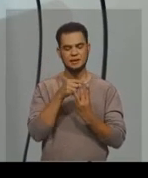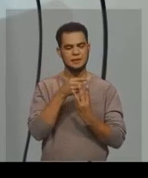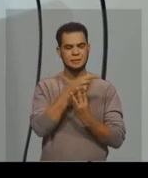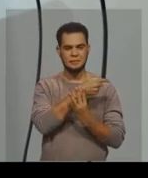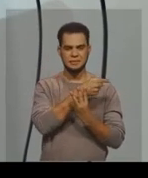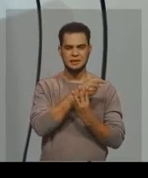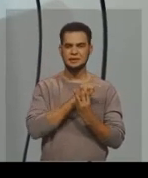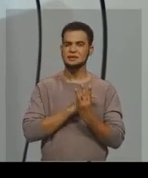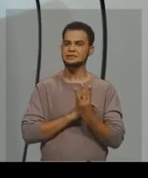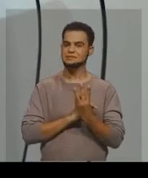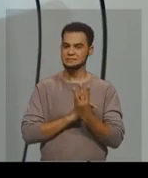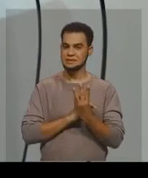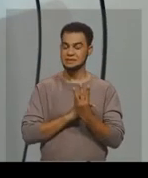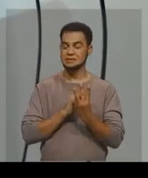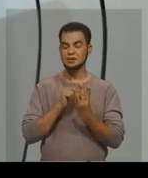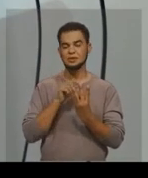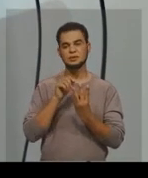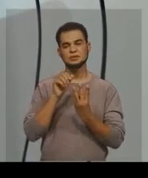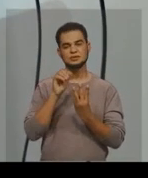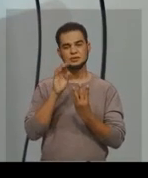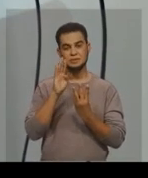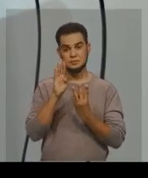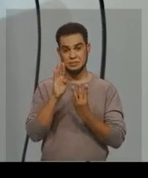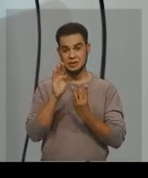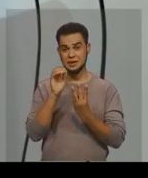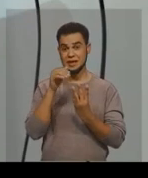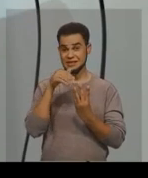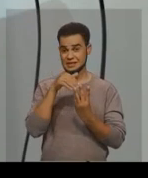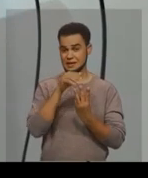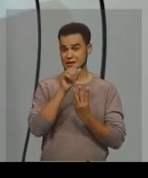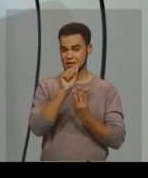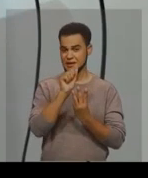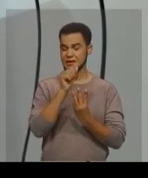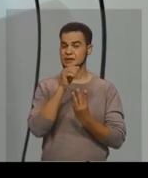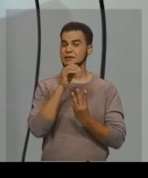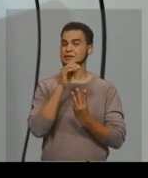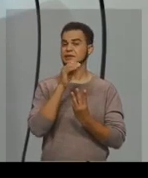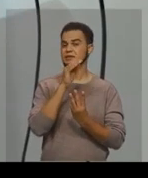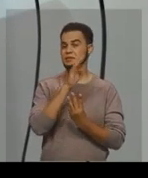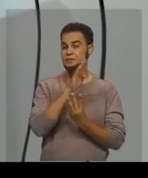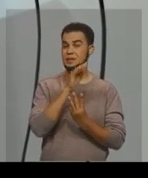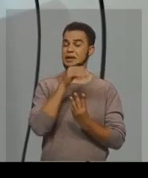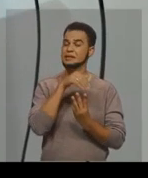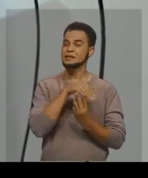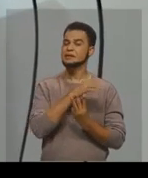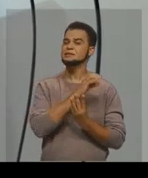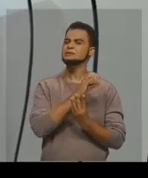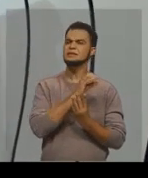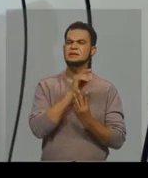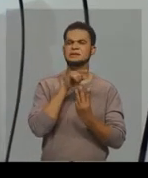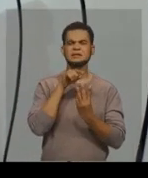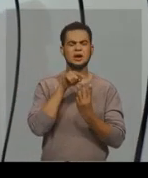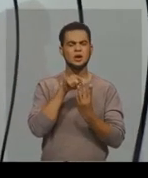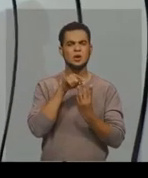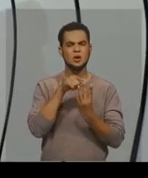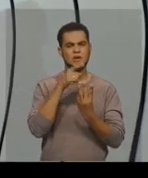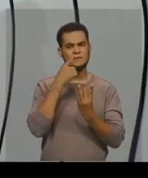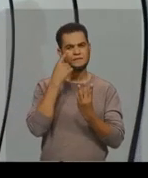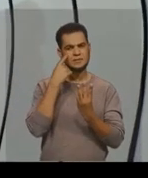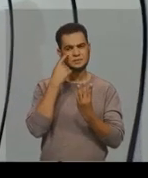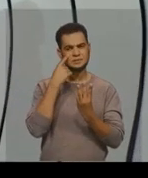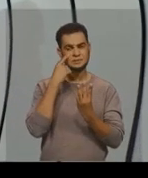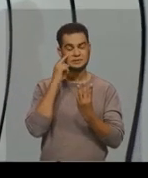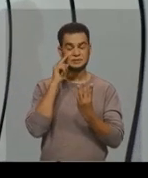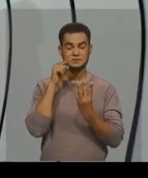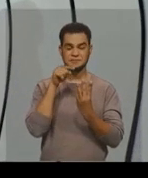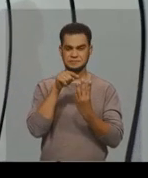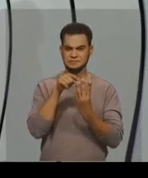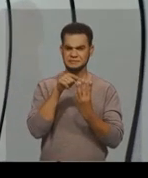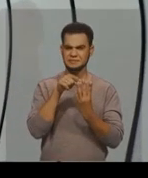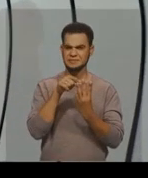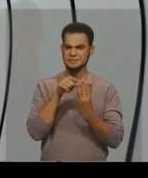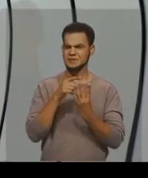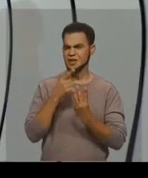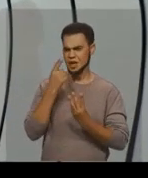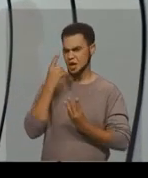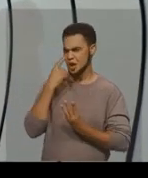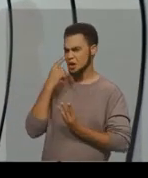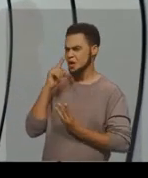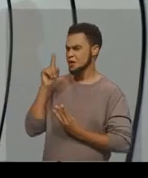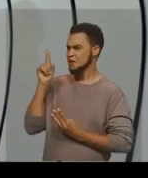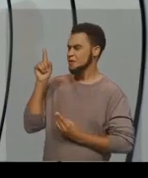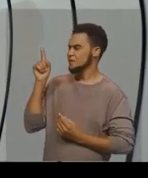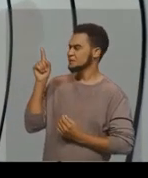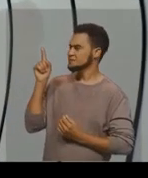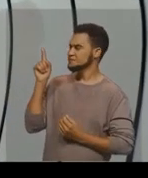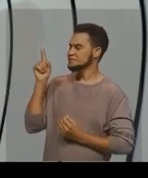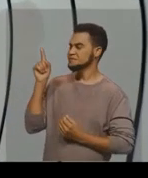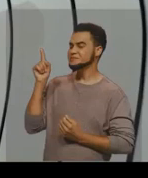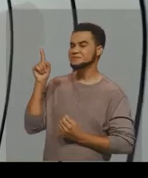A até C. Então, representando aqui, ó, esse aqui é o ângulo A. Tanto faz colocar o